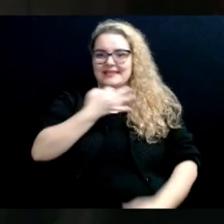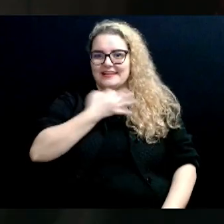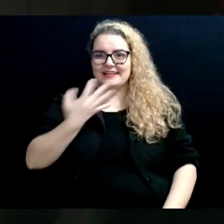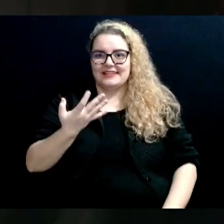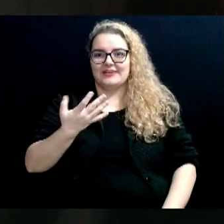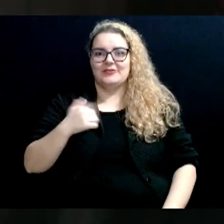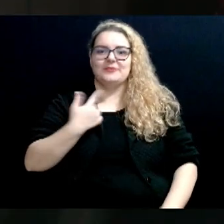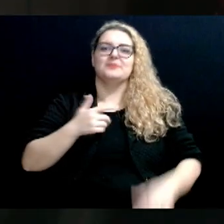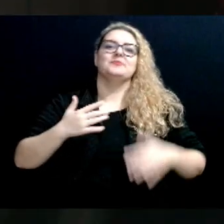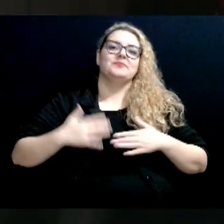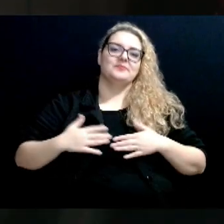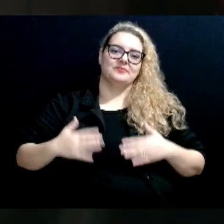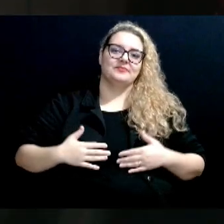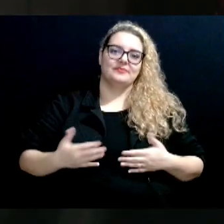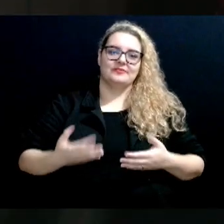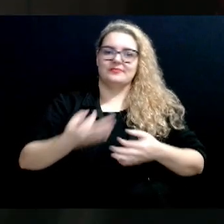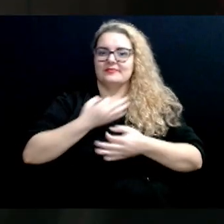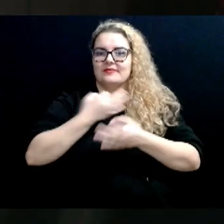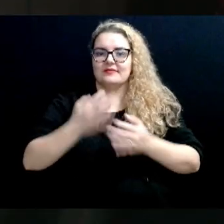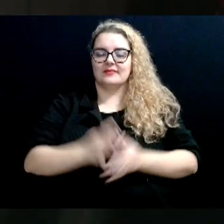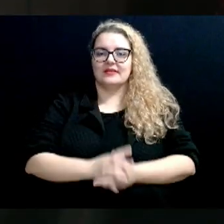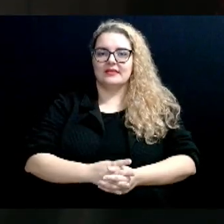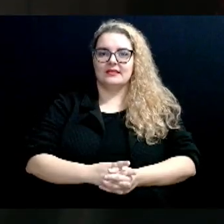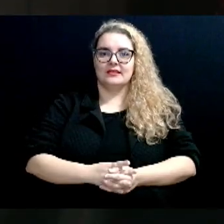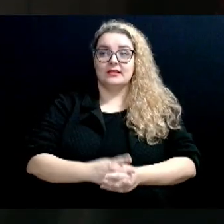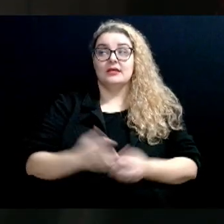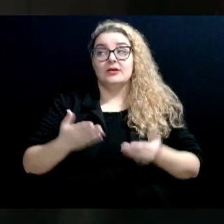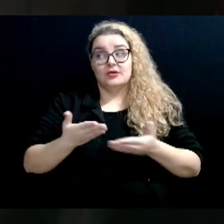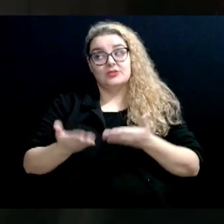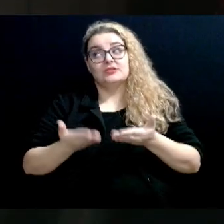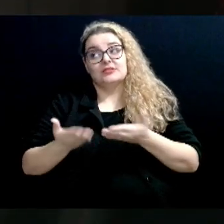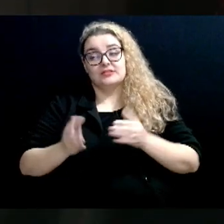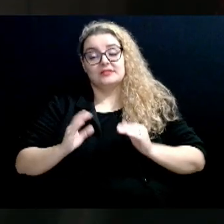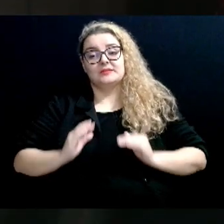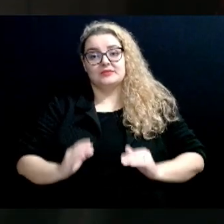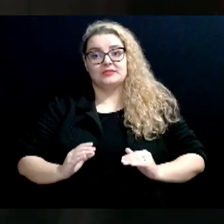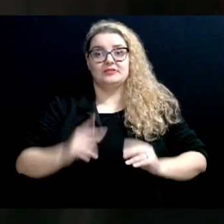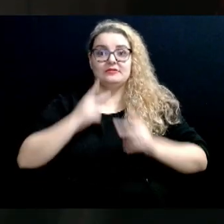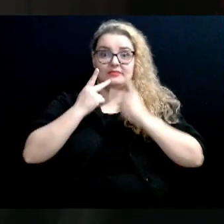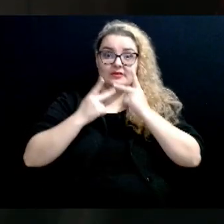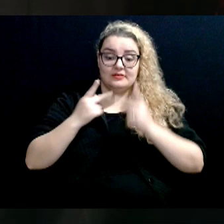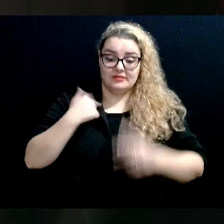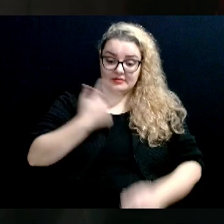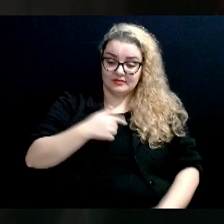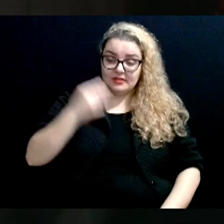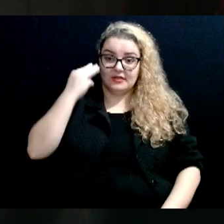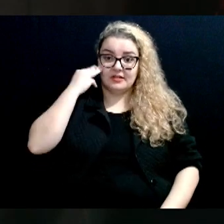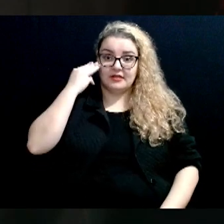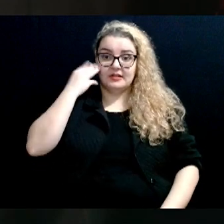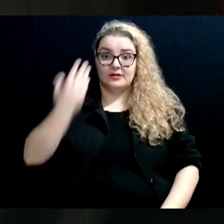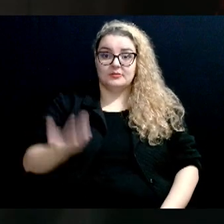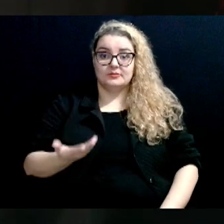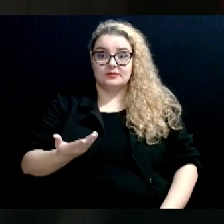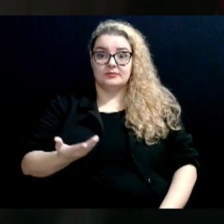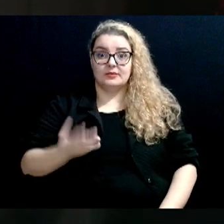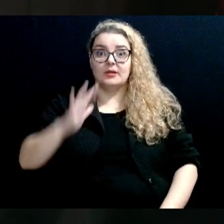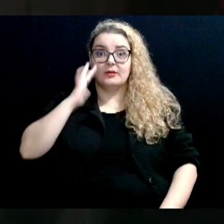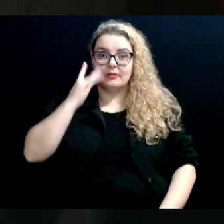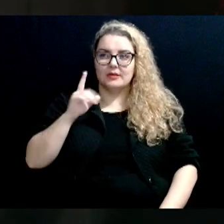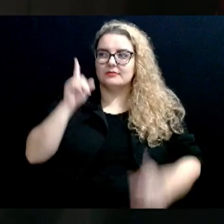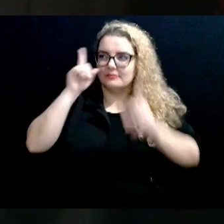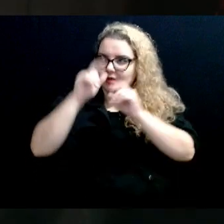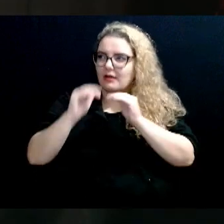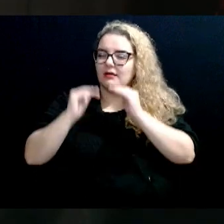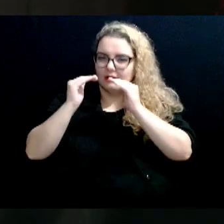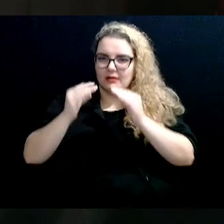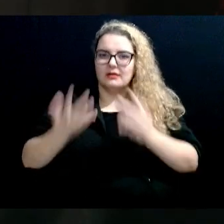enfim, né, é maravilhoso, mas hoje a gente tratando de comportamento, falando da nossa memória, acho que é tão complexo que vale super a pena a